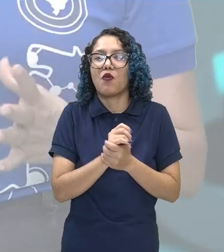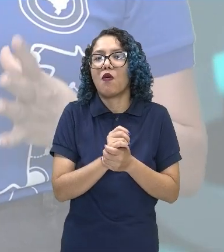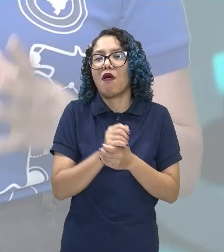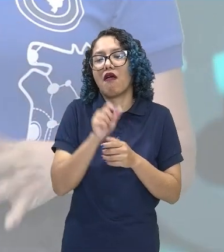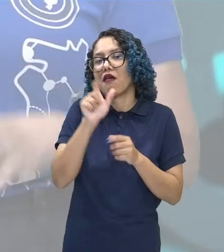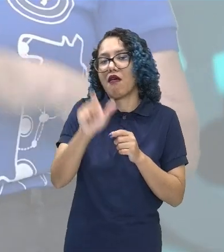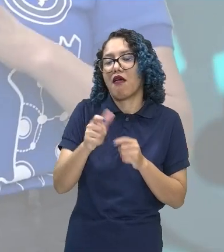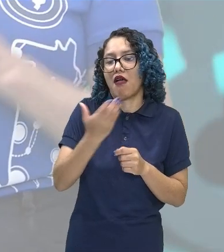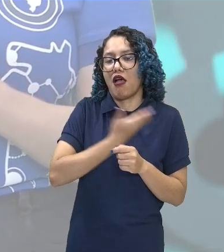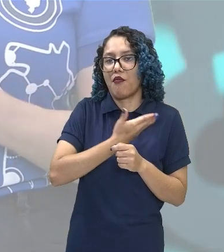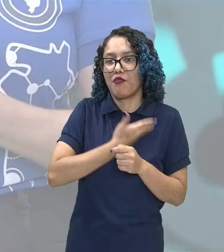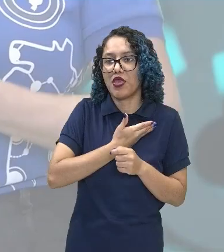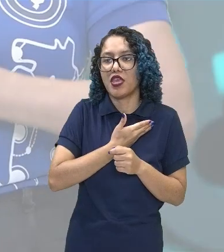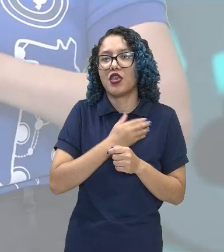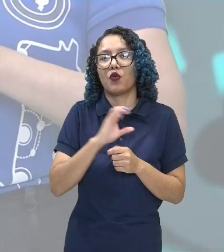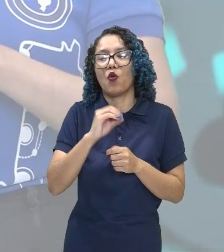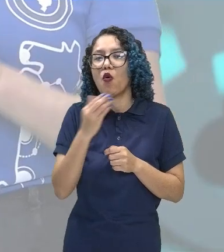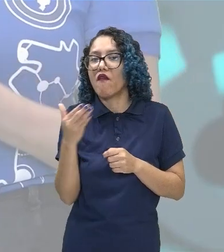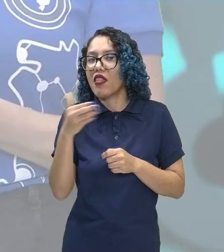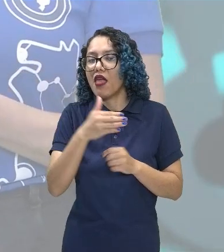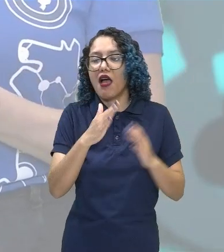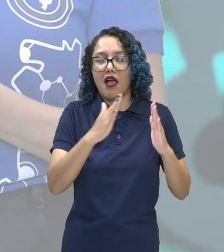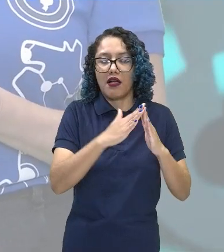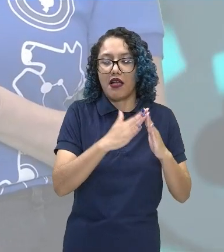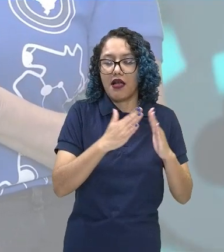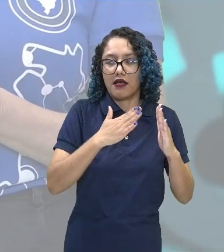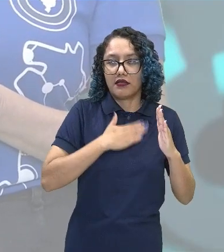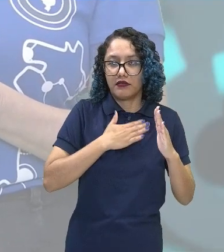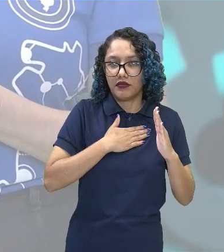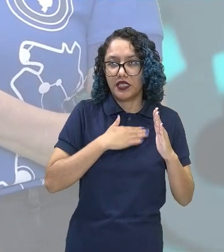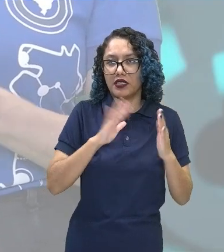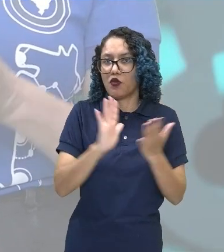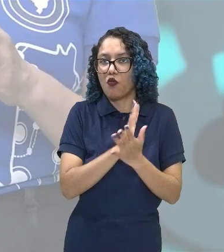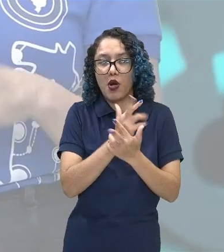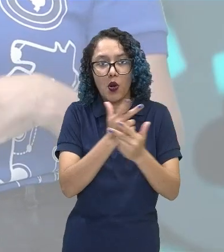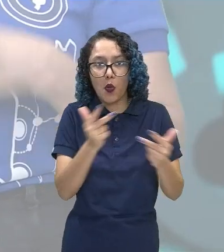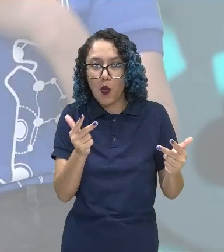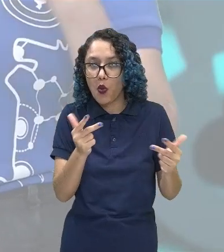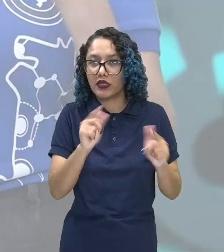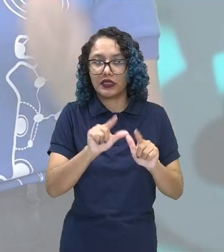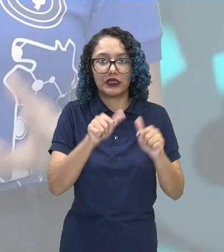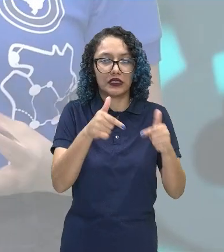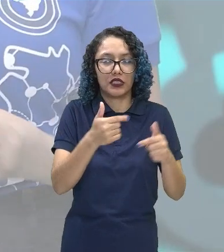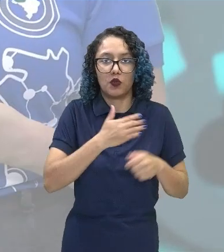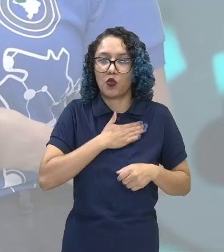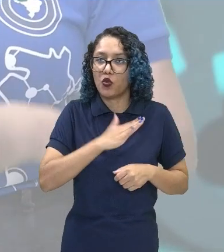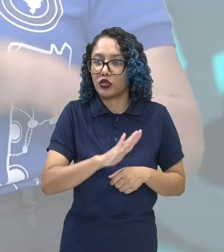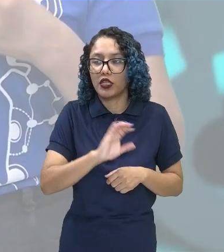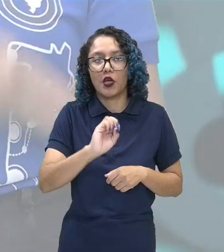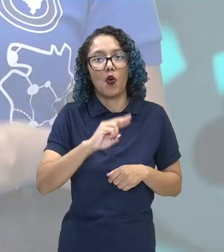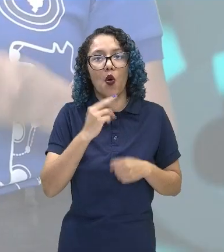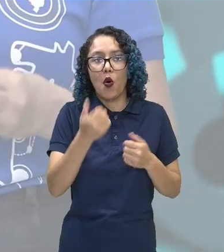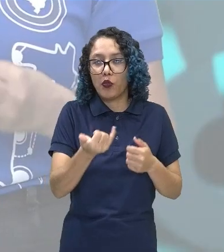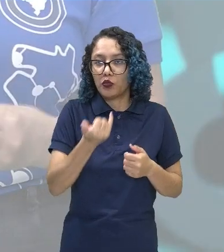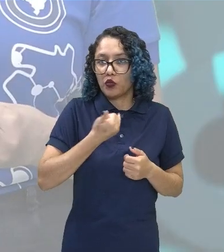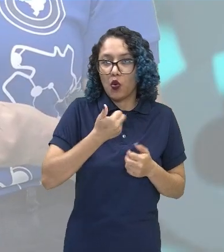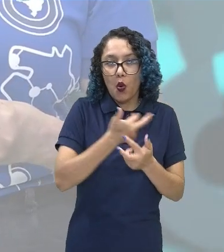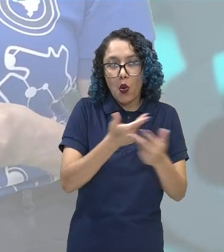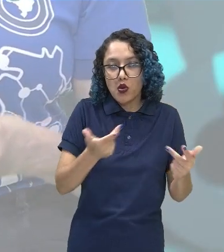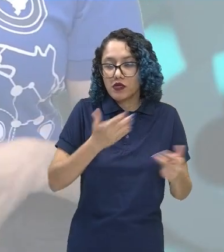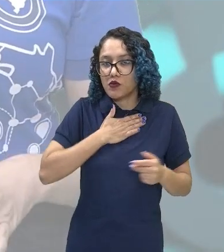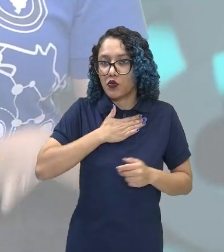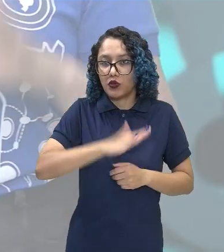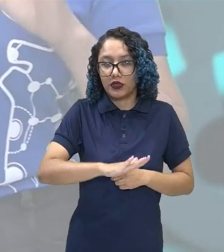na minha casa, alguém já fez alguma situação, já falou coisas que eu não